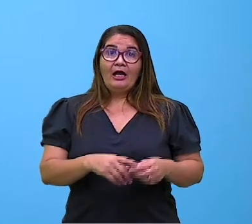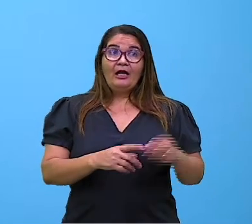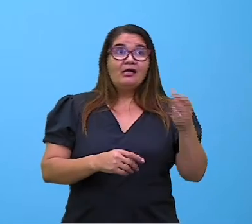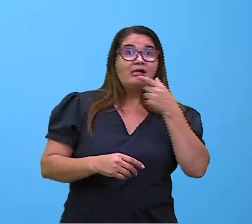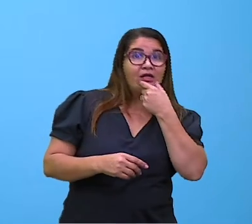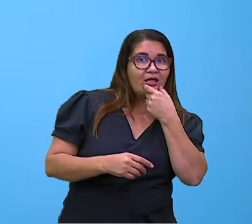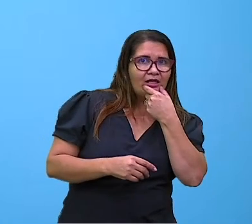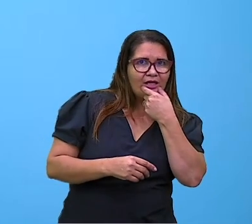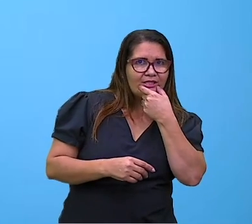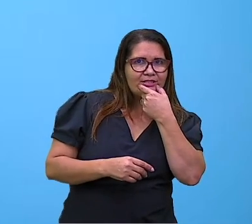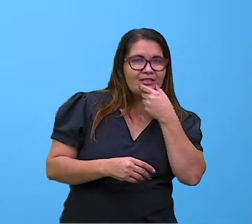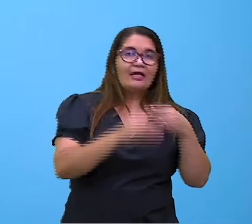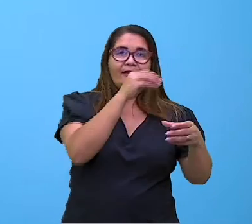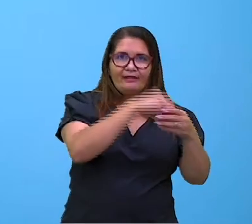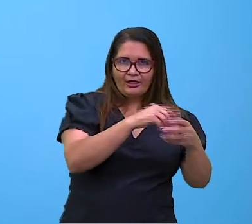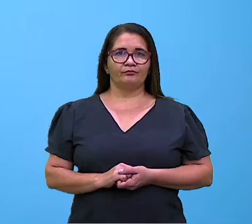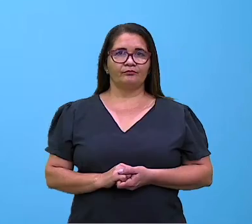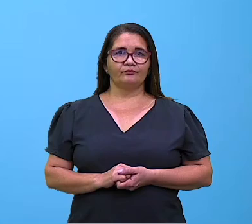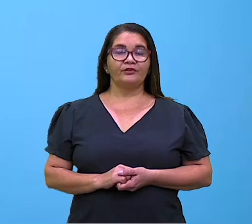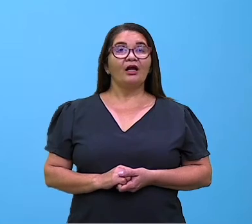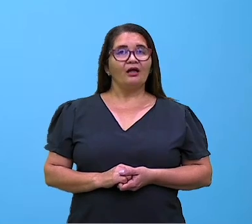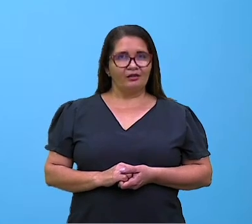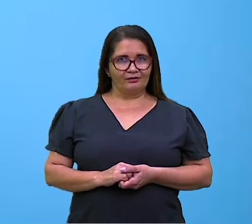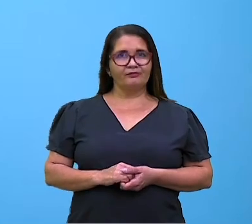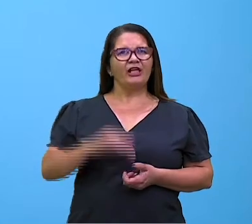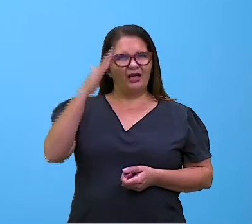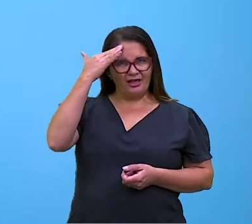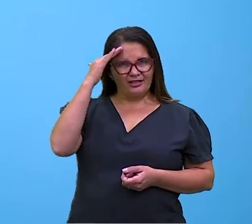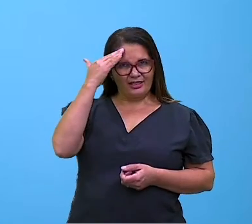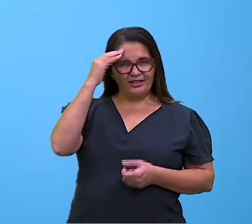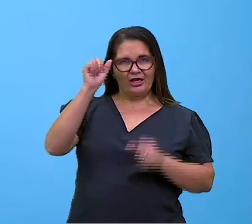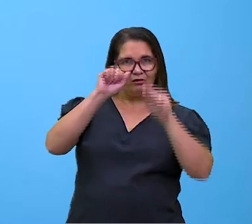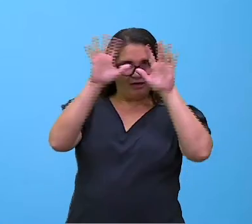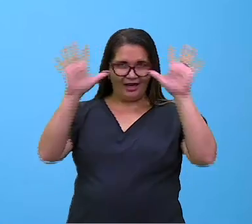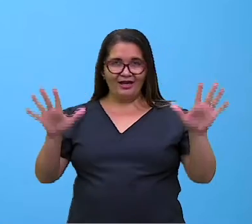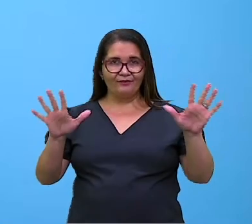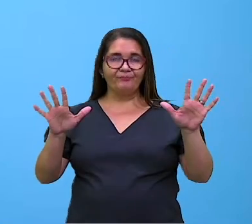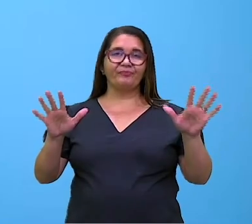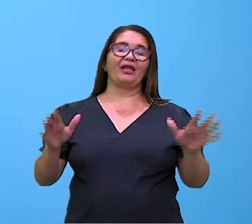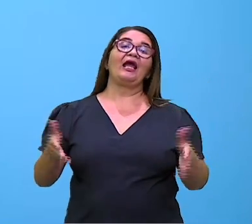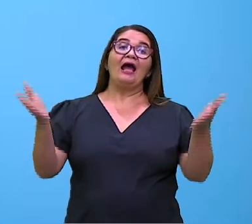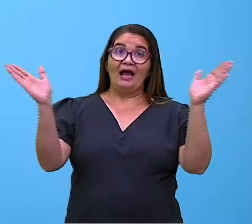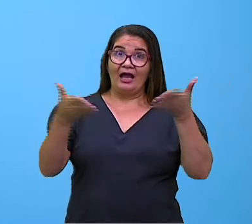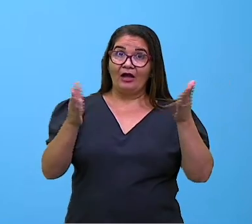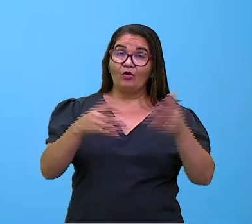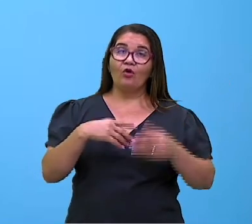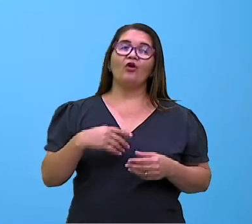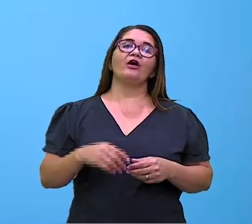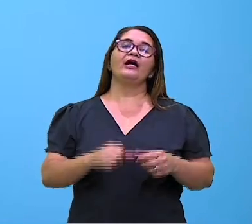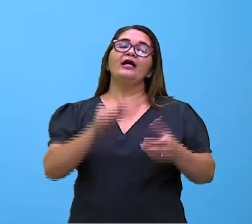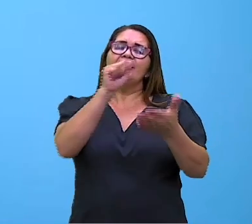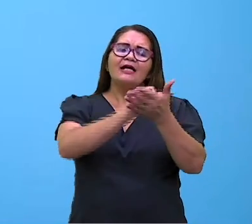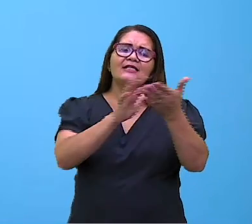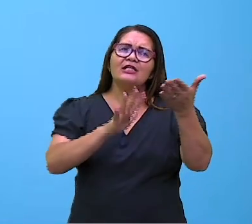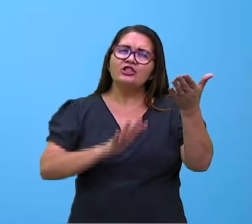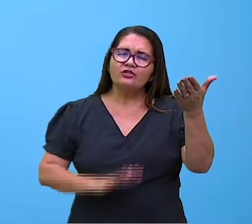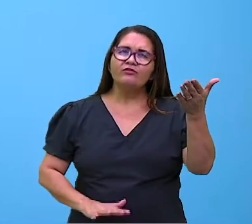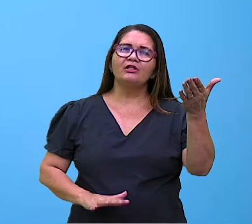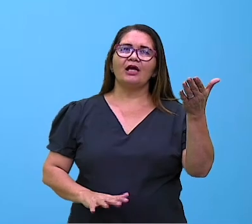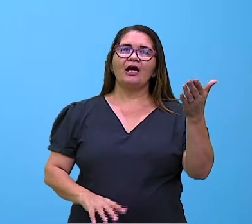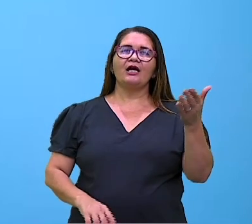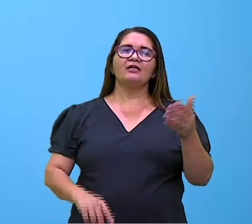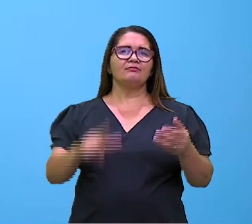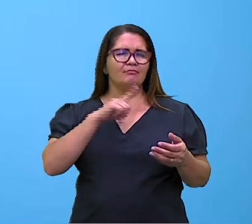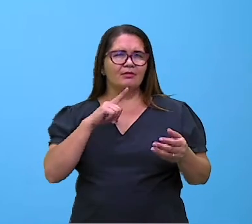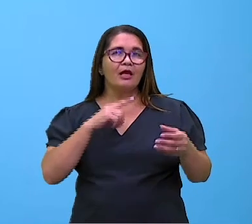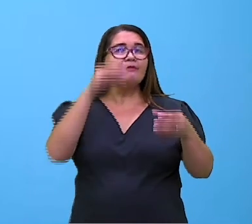de fato não é, ok? Nas nossas atividades, nós temos aí uma lista de false